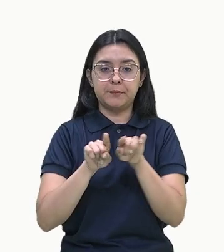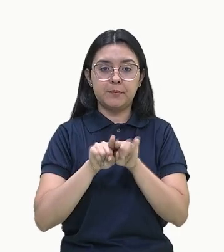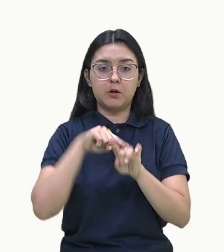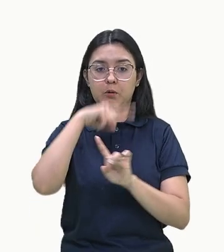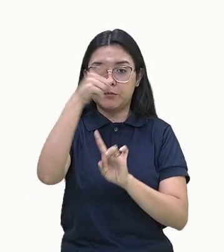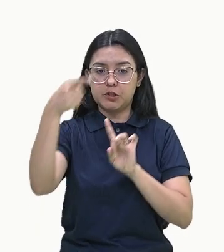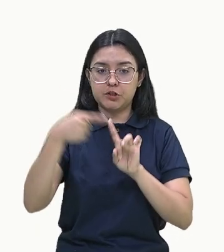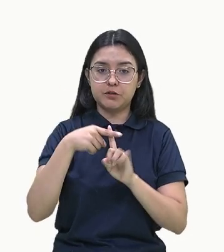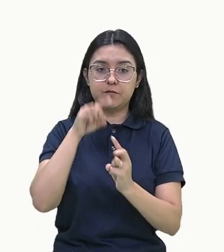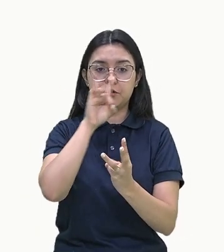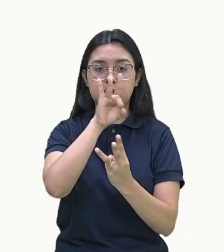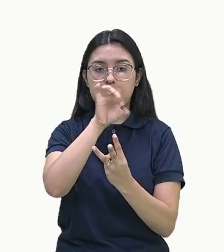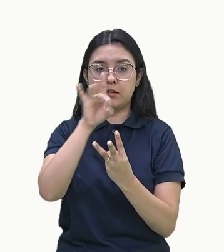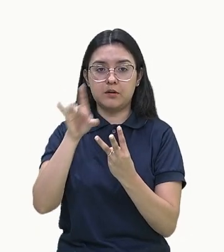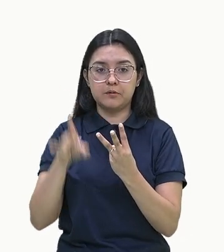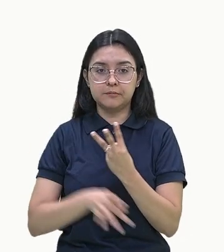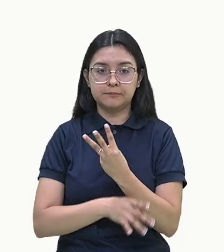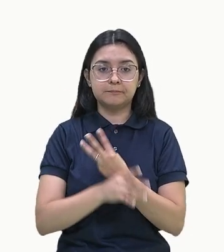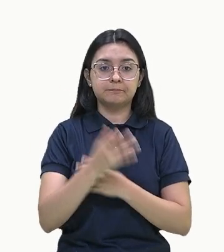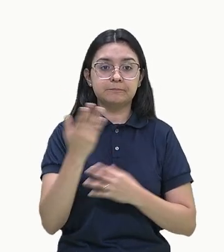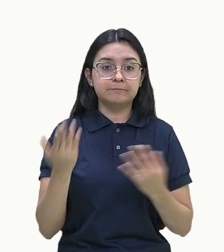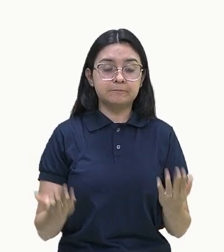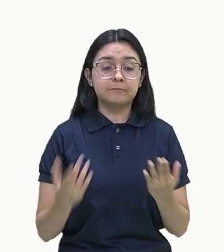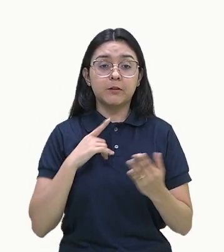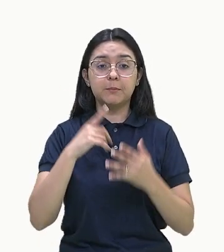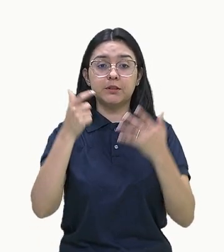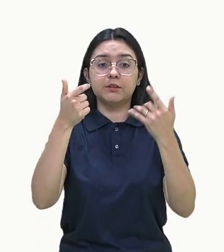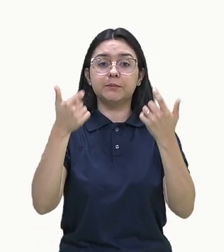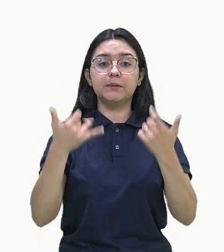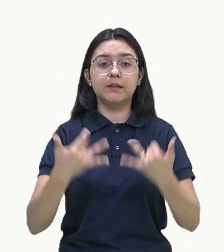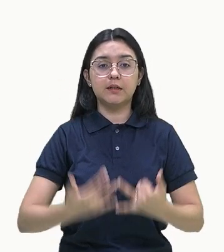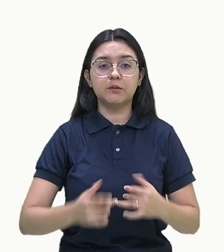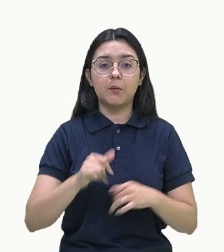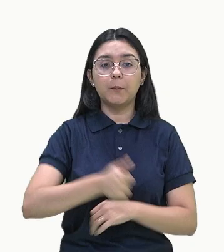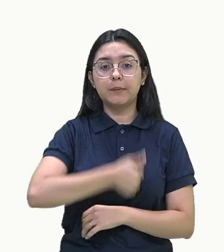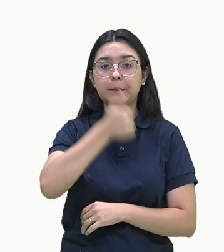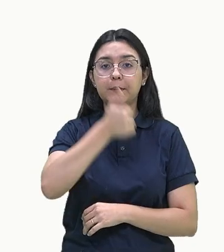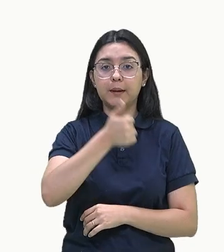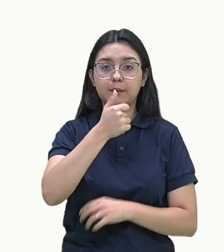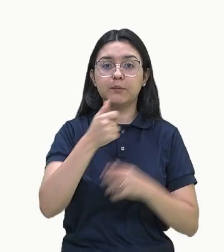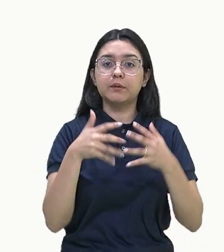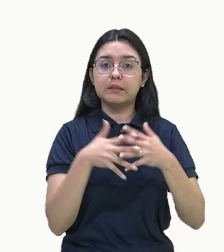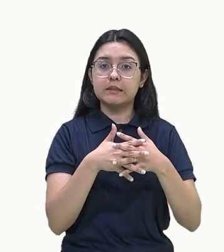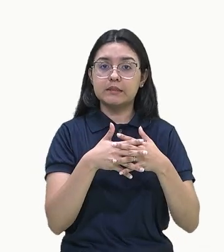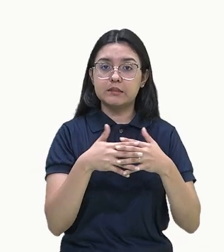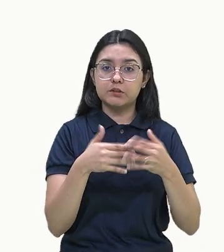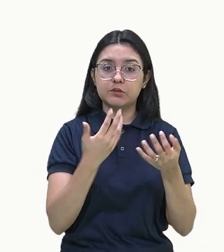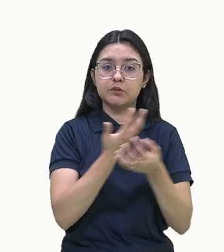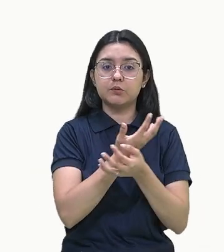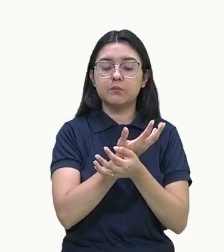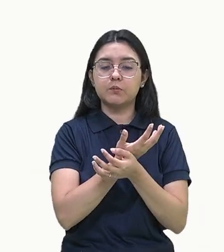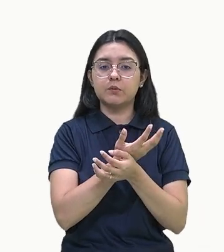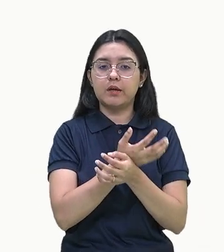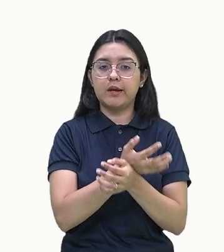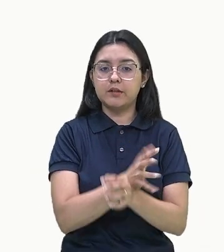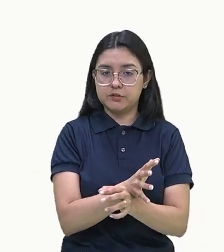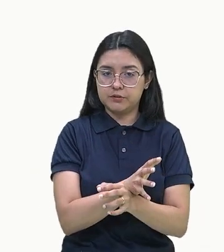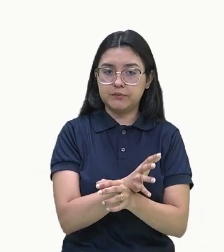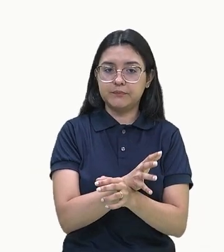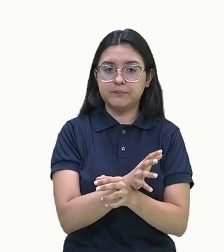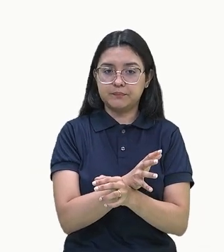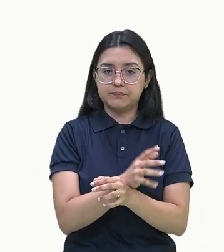estão realizando. Então, quando falamos aqui do primeiro, vamos ver aí o tecido